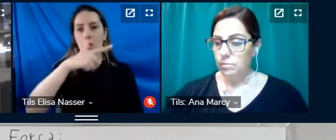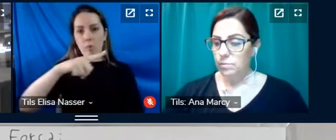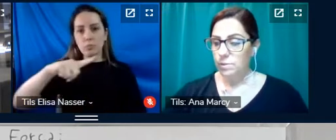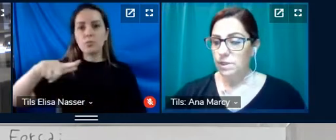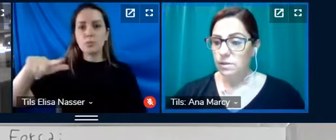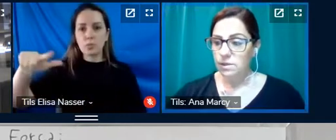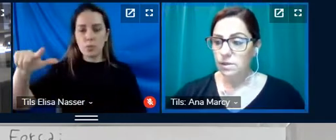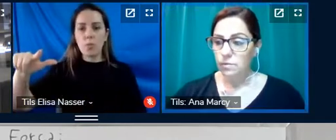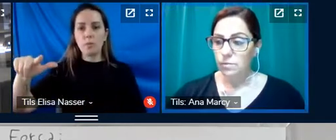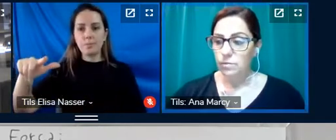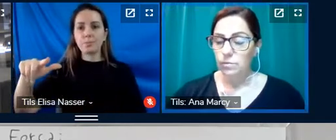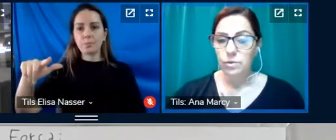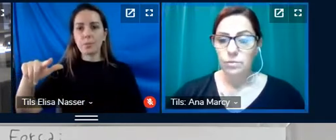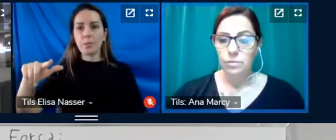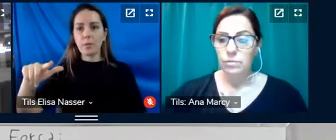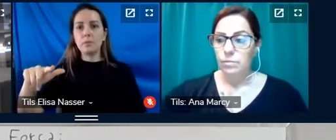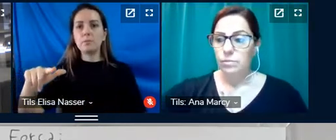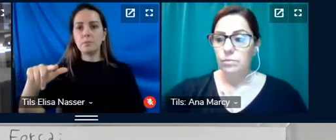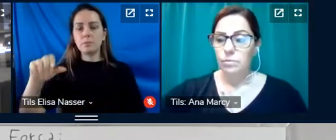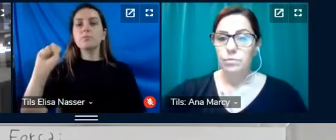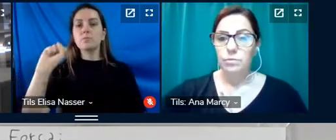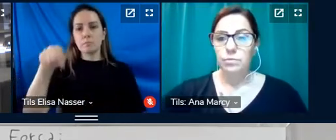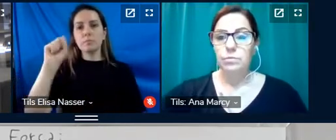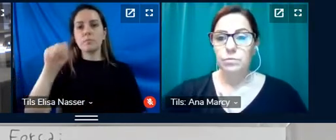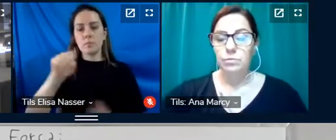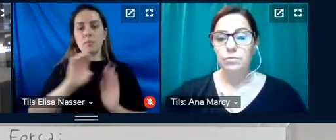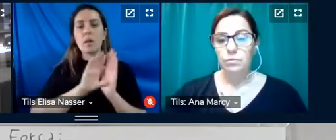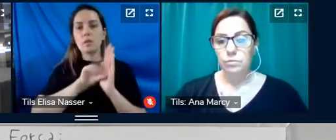continuar com esse conteúdo, né?